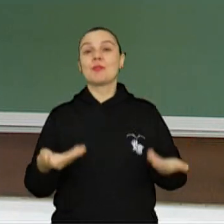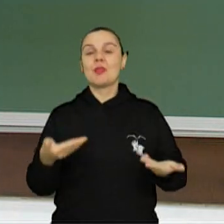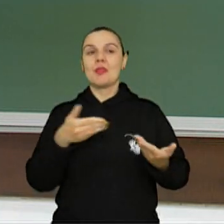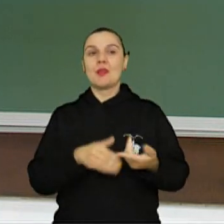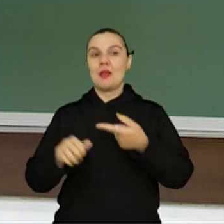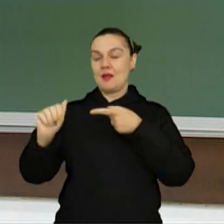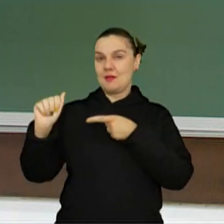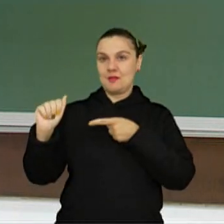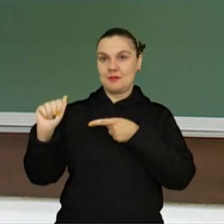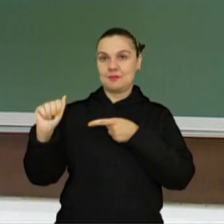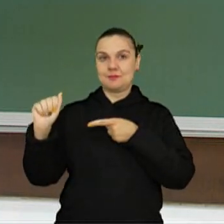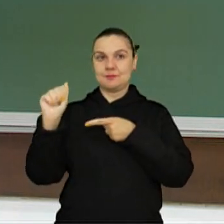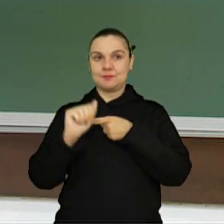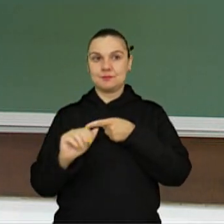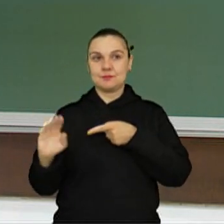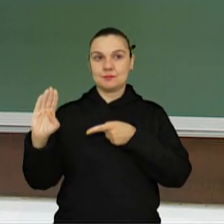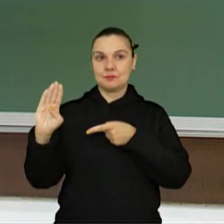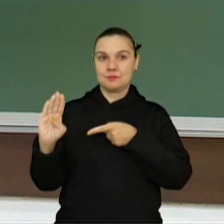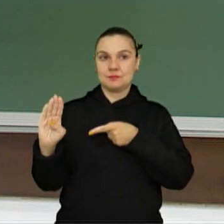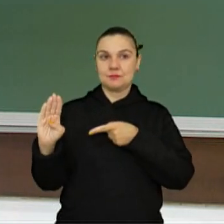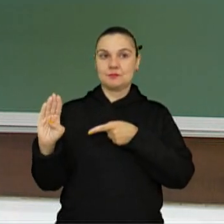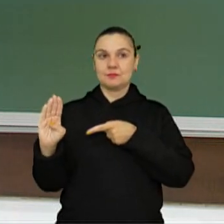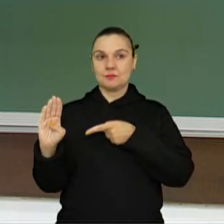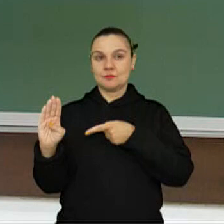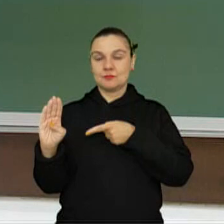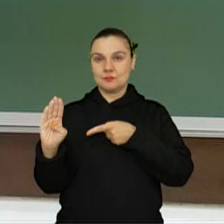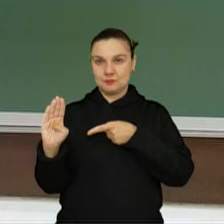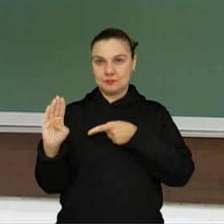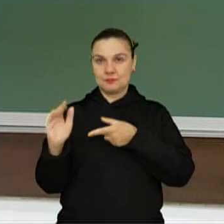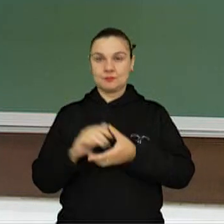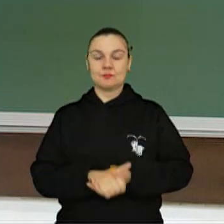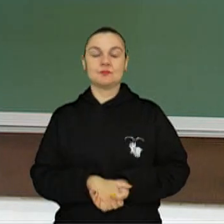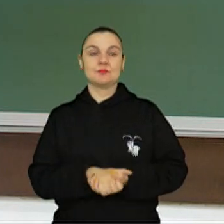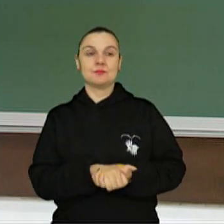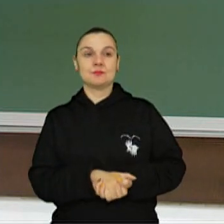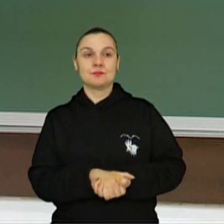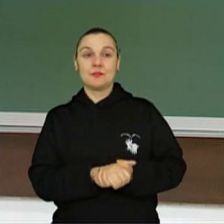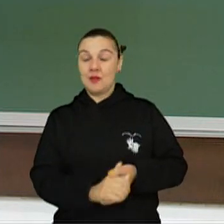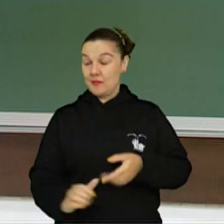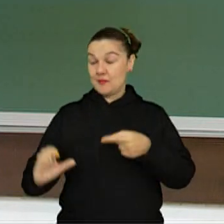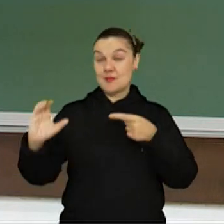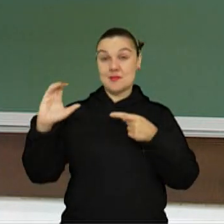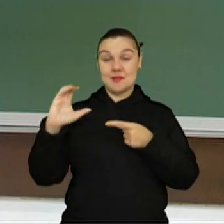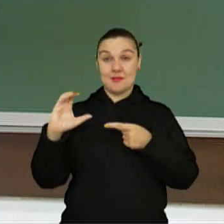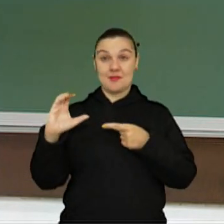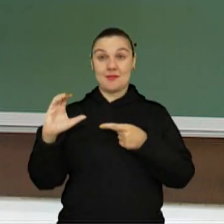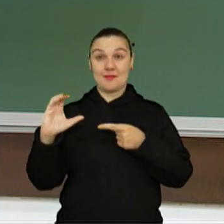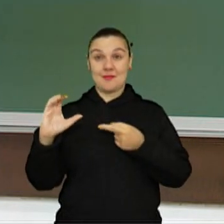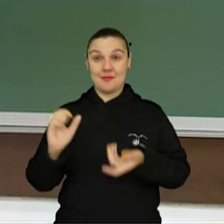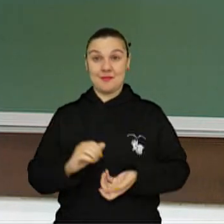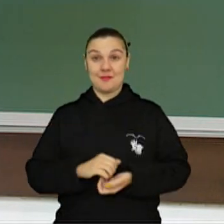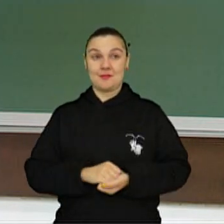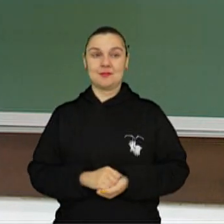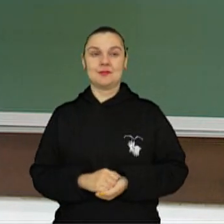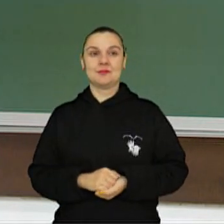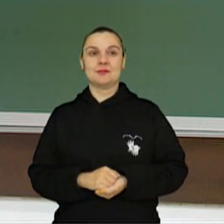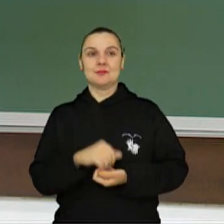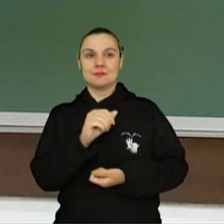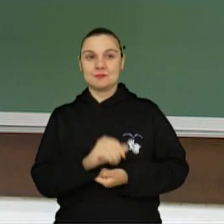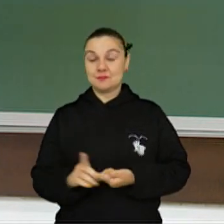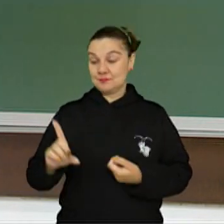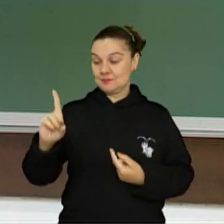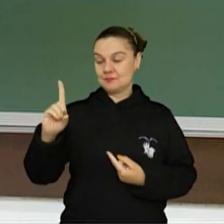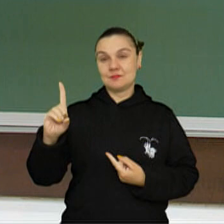Se siente, na alternativa A. Alternativa B, nos sentimos. Alternativa C, os sentis,